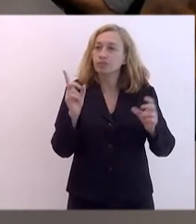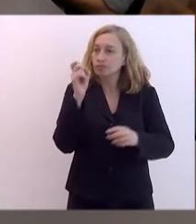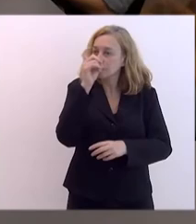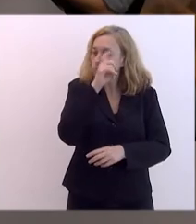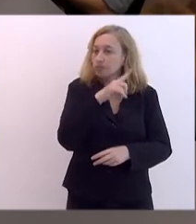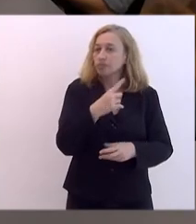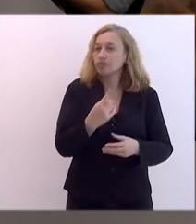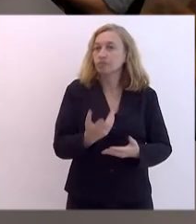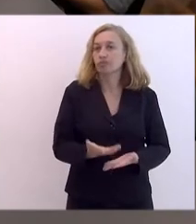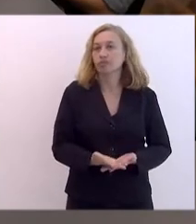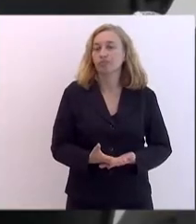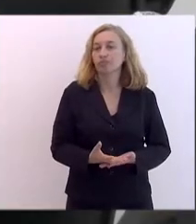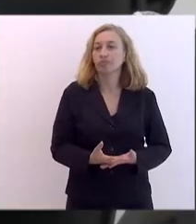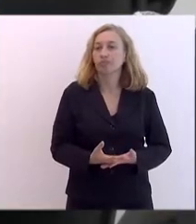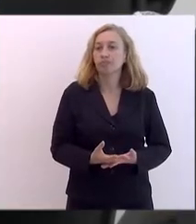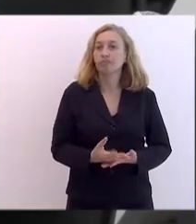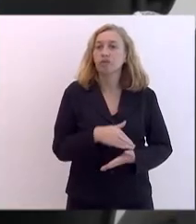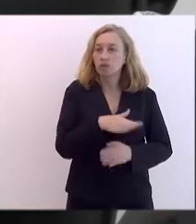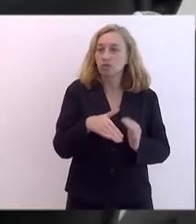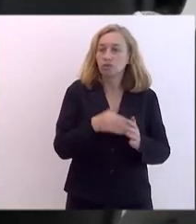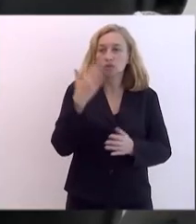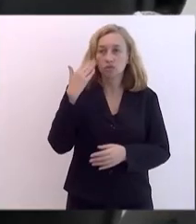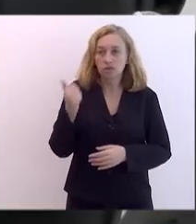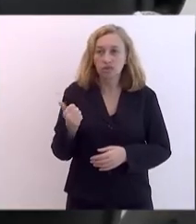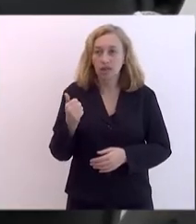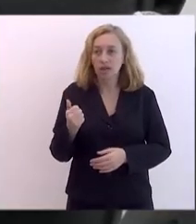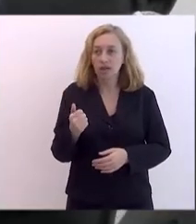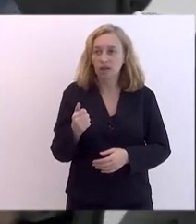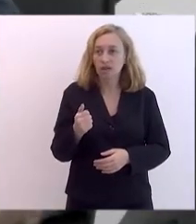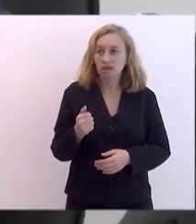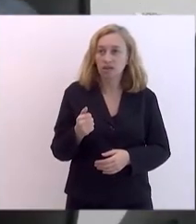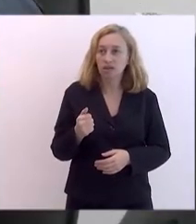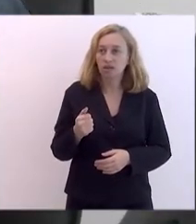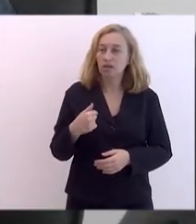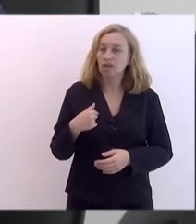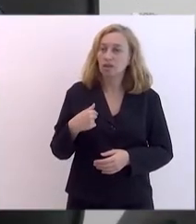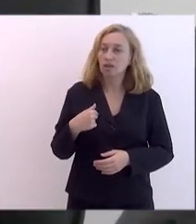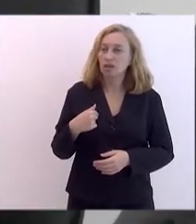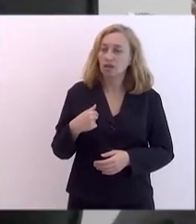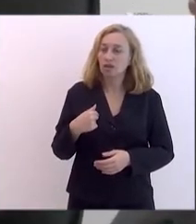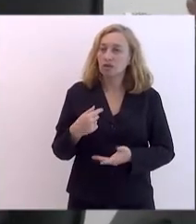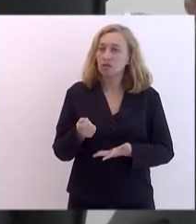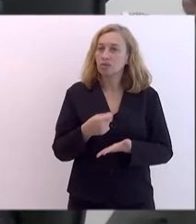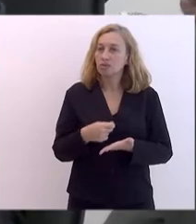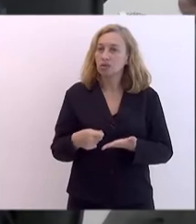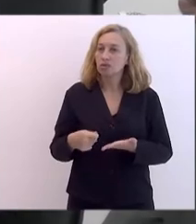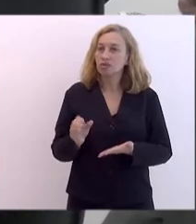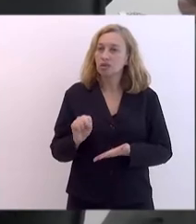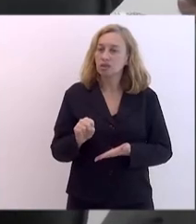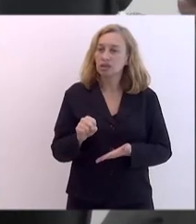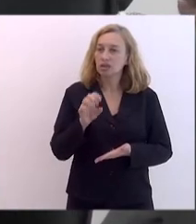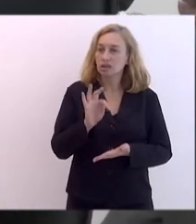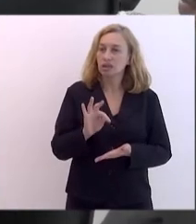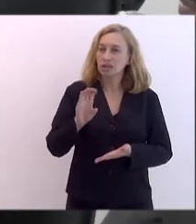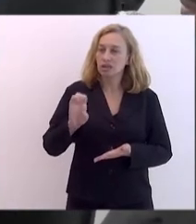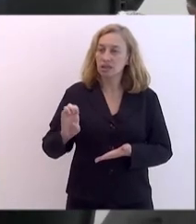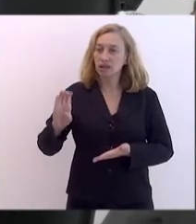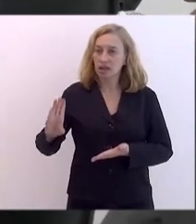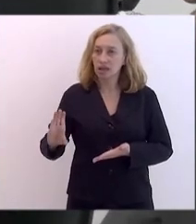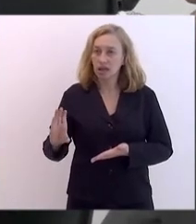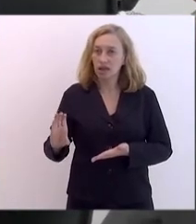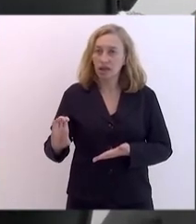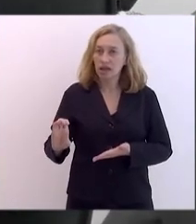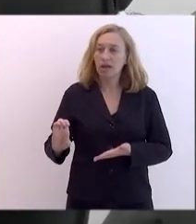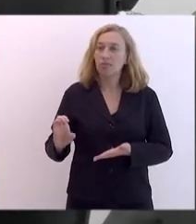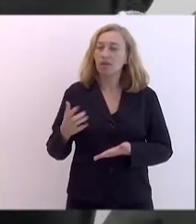Modéstia à parte, todos sabem, é nítido, é notório, me inscrevi, sim, por conta do TCE, mas pelo meu currículo, pela minha